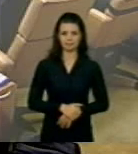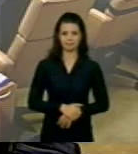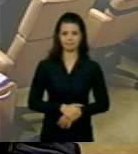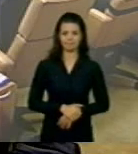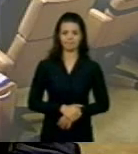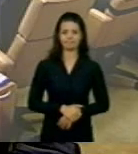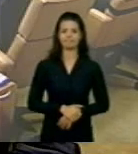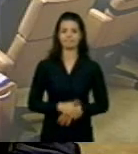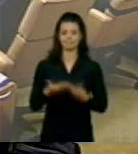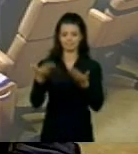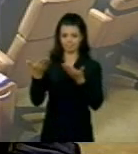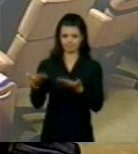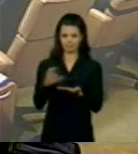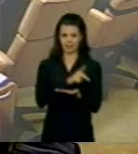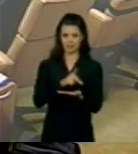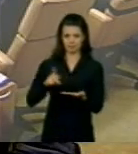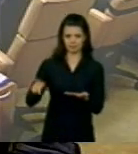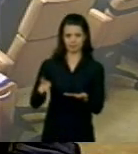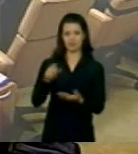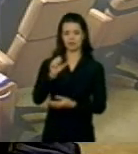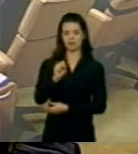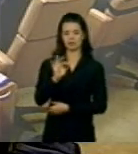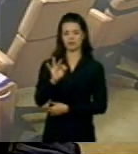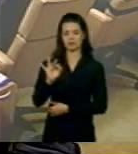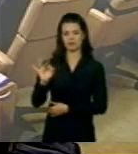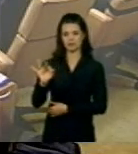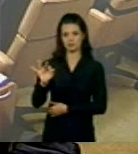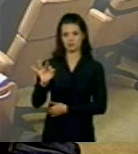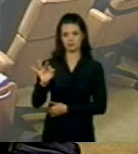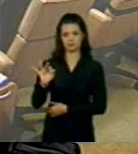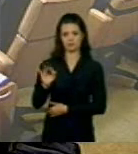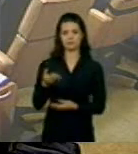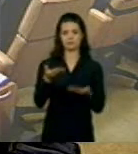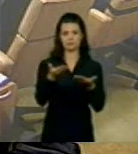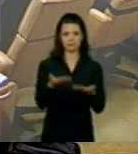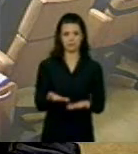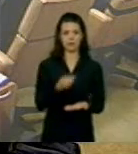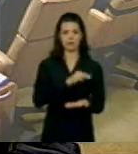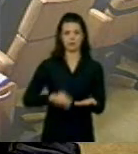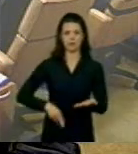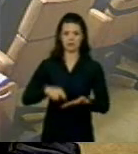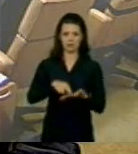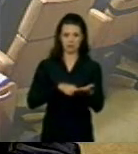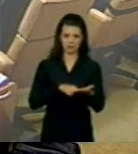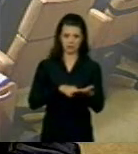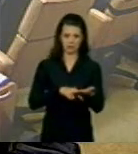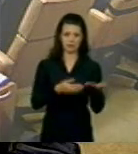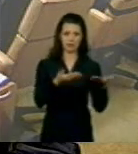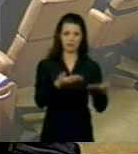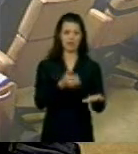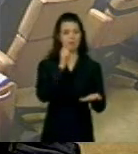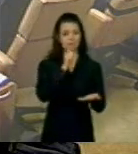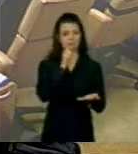Excelentíssima senhora presidente do Supremo Tribunal Federal, excelentíssimo senhor ministro relator, senhora